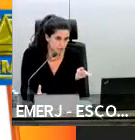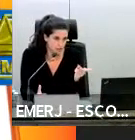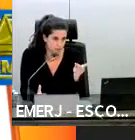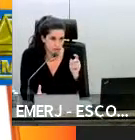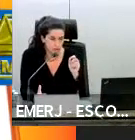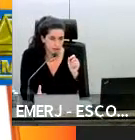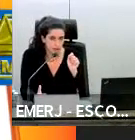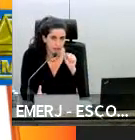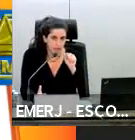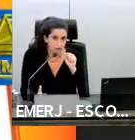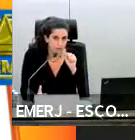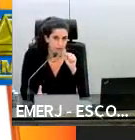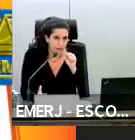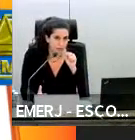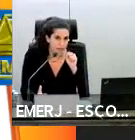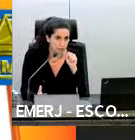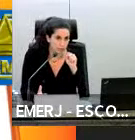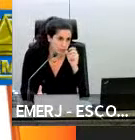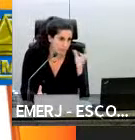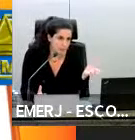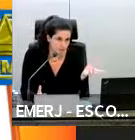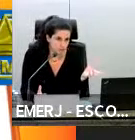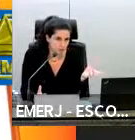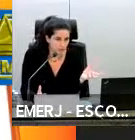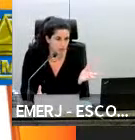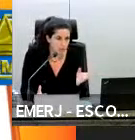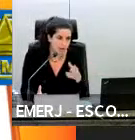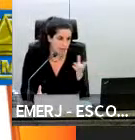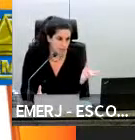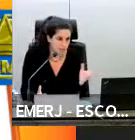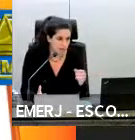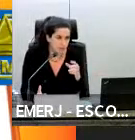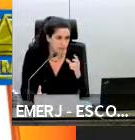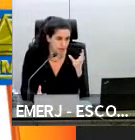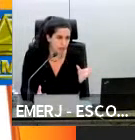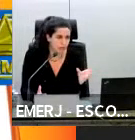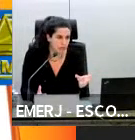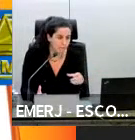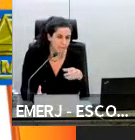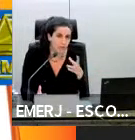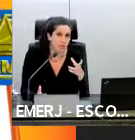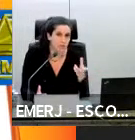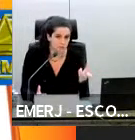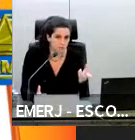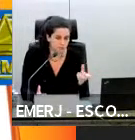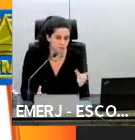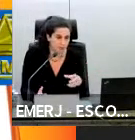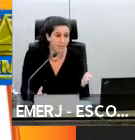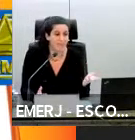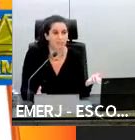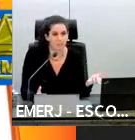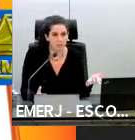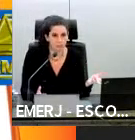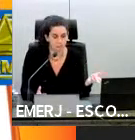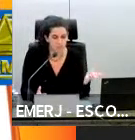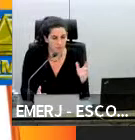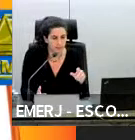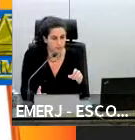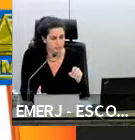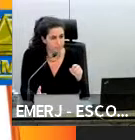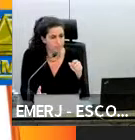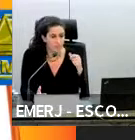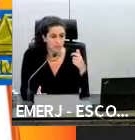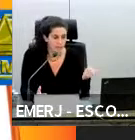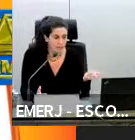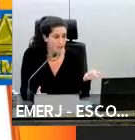feminista dentro das limitações do Estado liberal, mas, enfim, uma atuação proativa na prevenção,